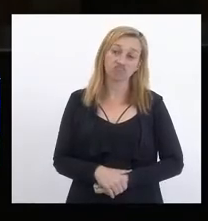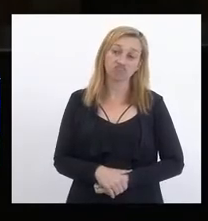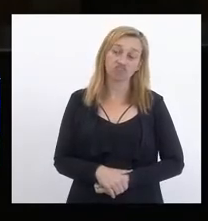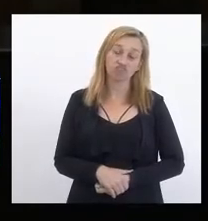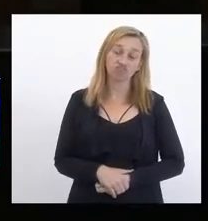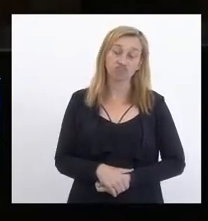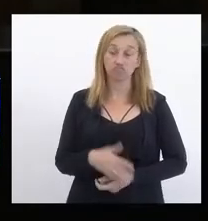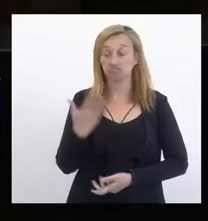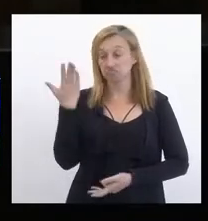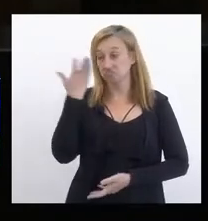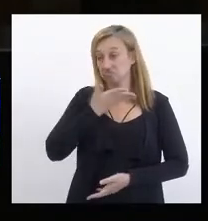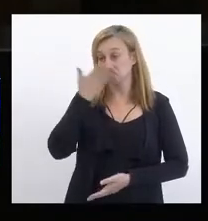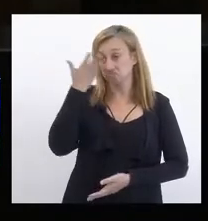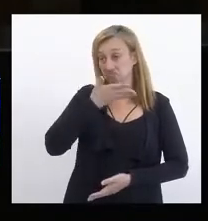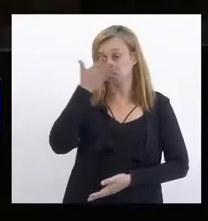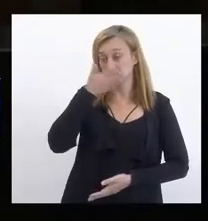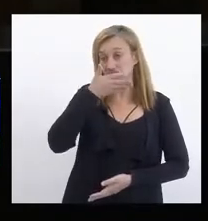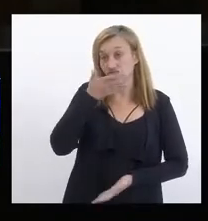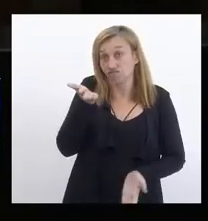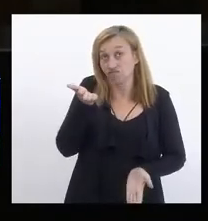não vejo